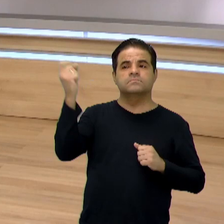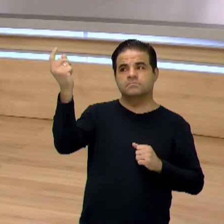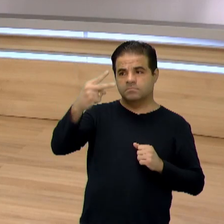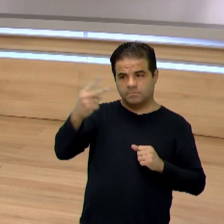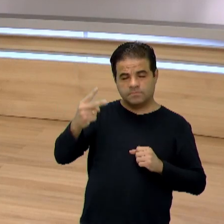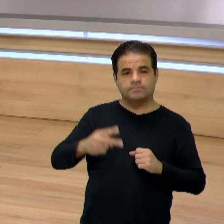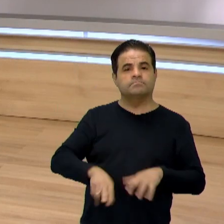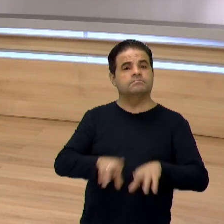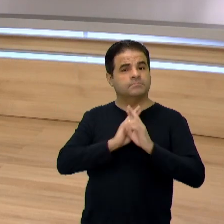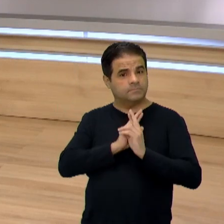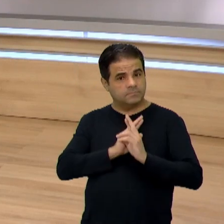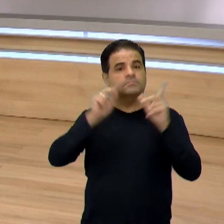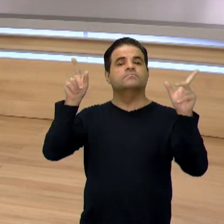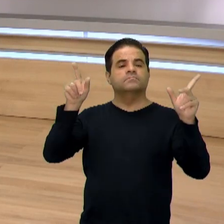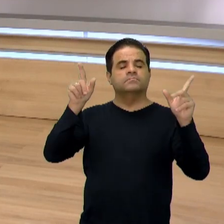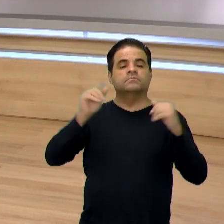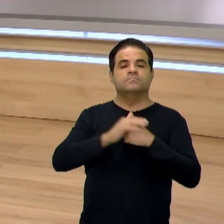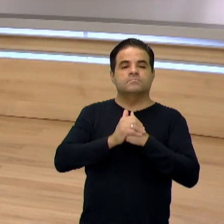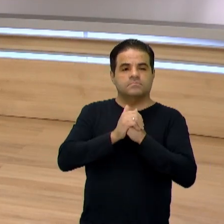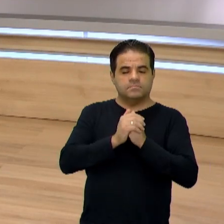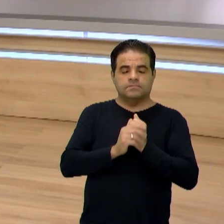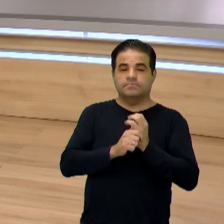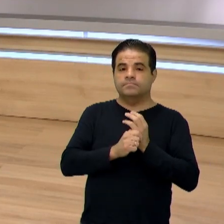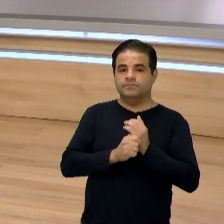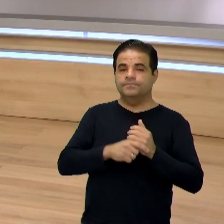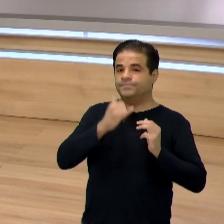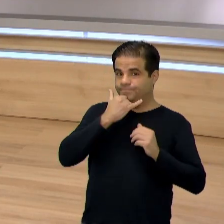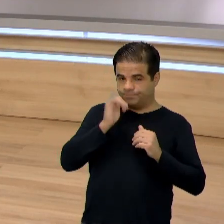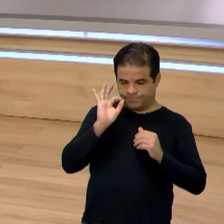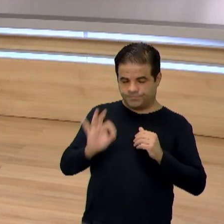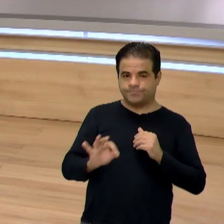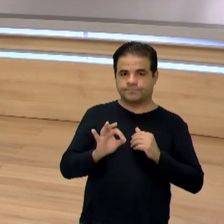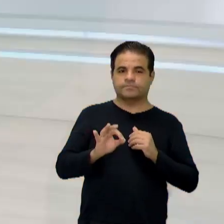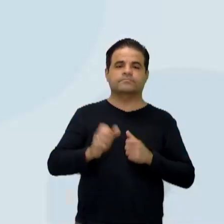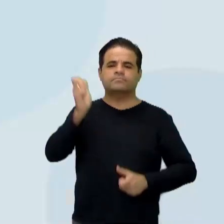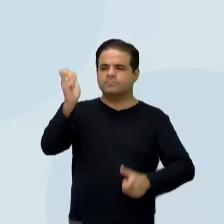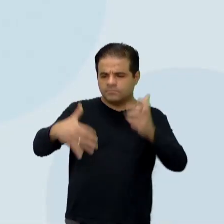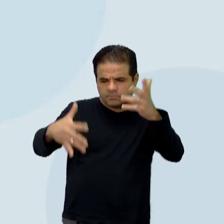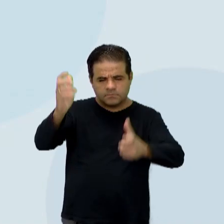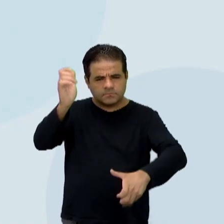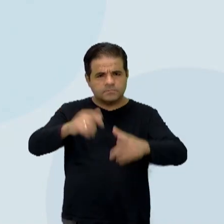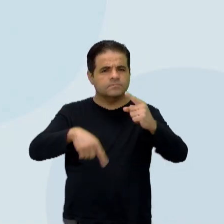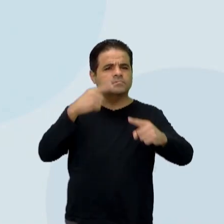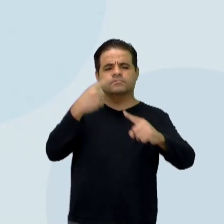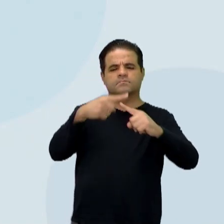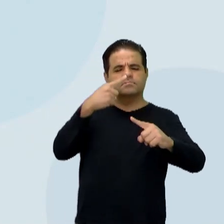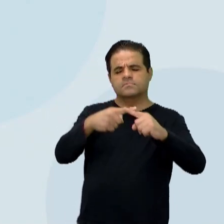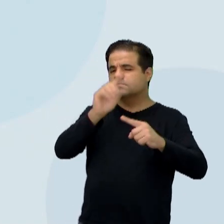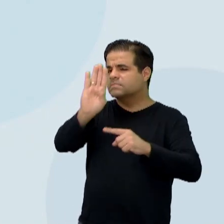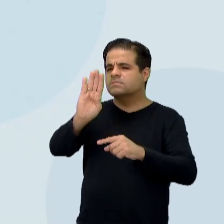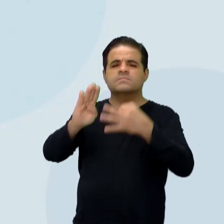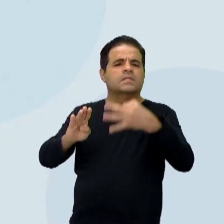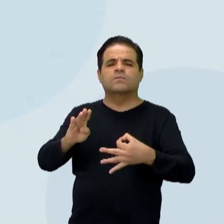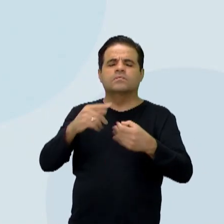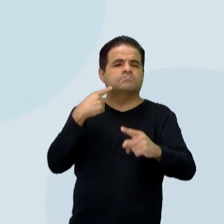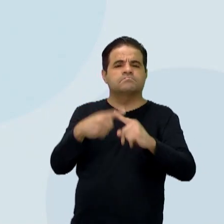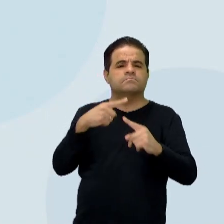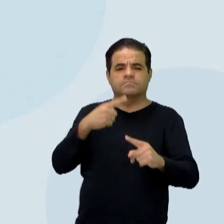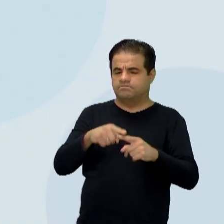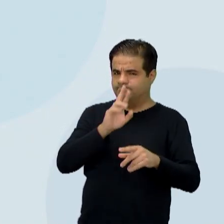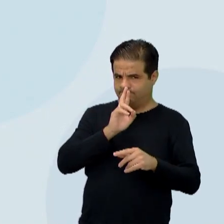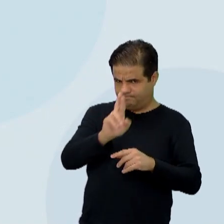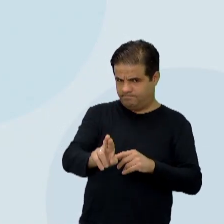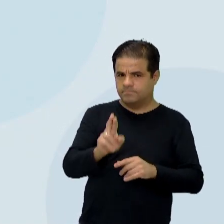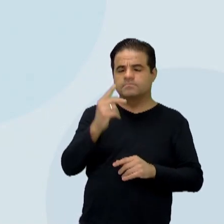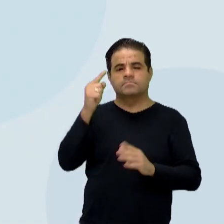questão, diferenciar... Desculpa, a explicação por que a alternativa B estava correta, né, Pro? Isso. Como